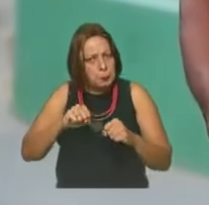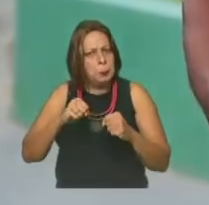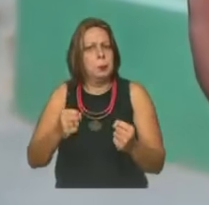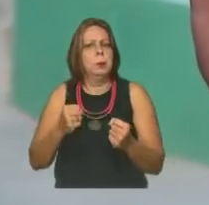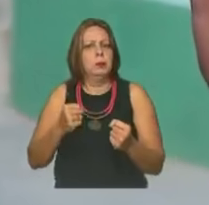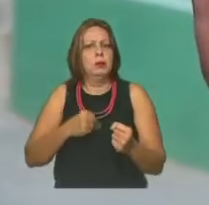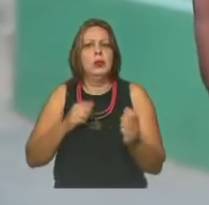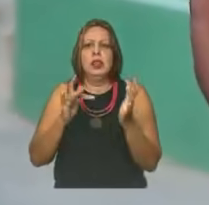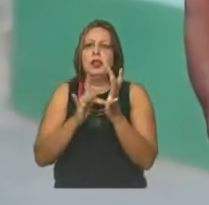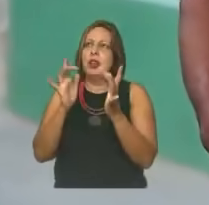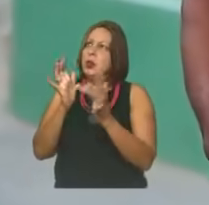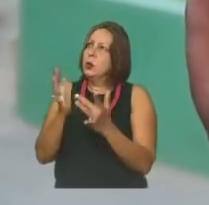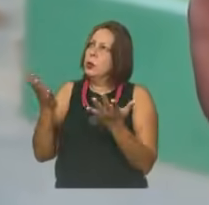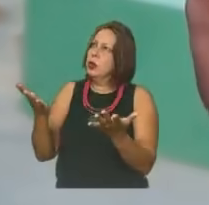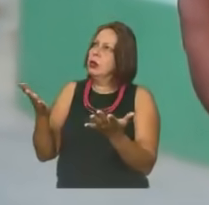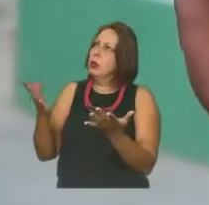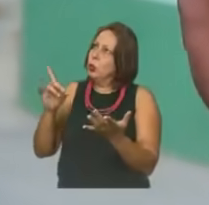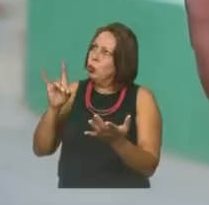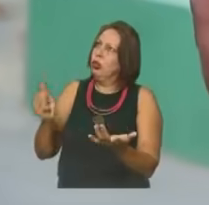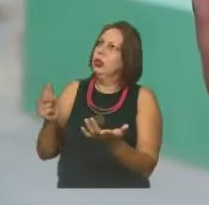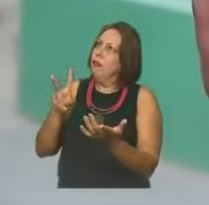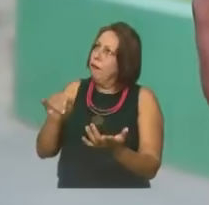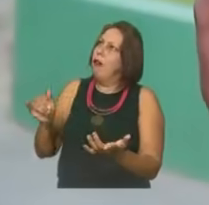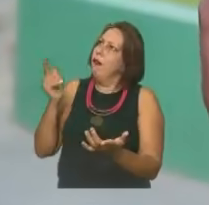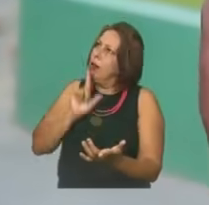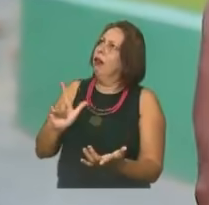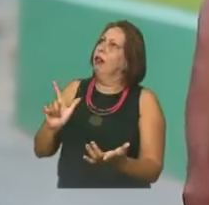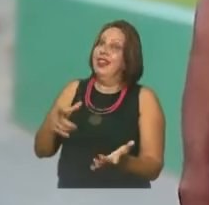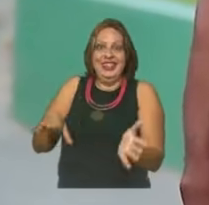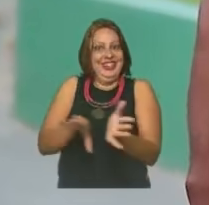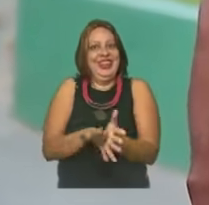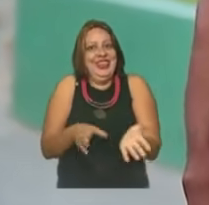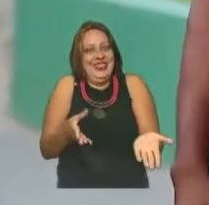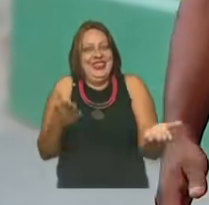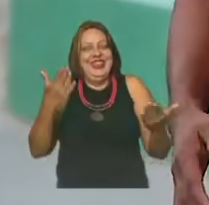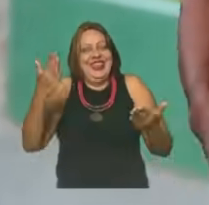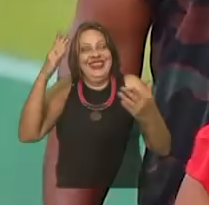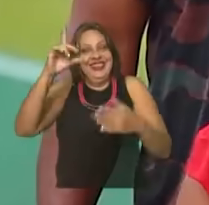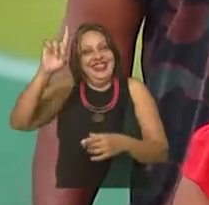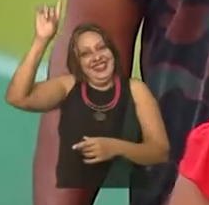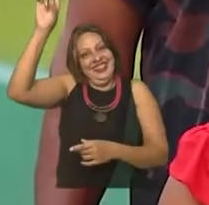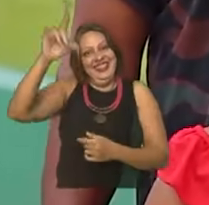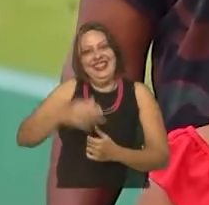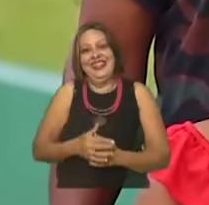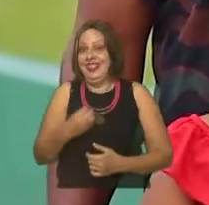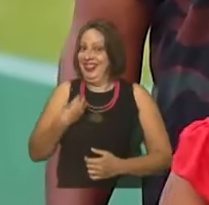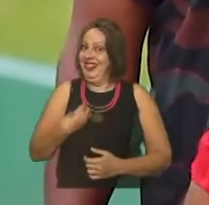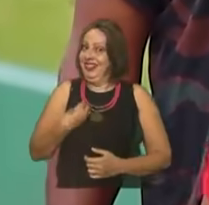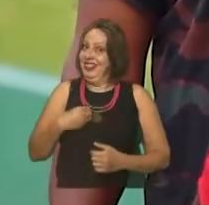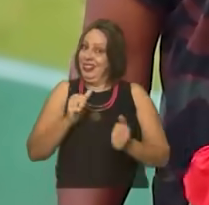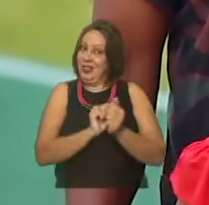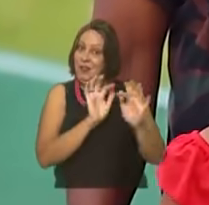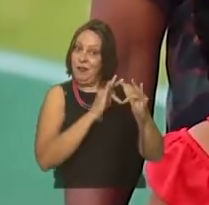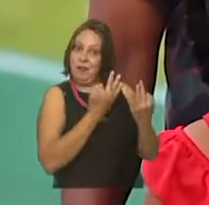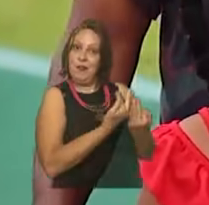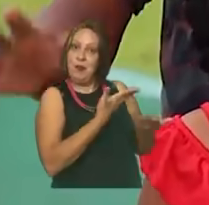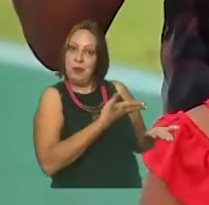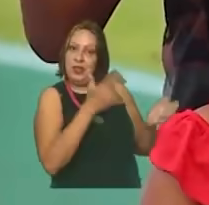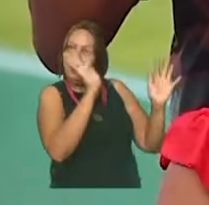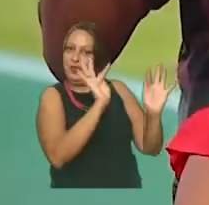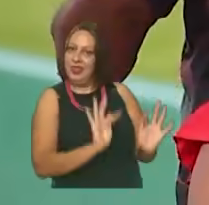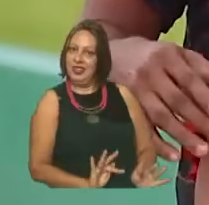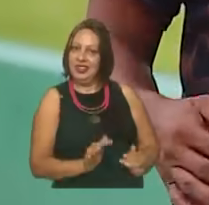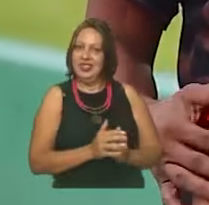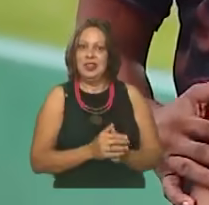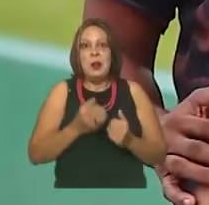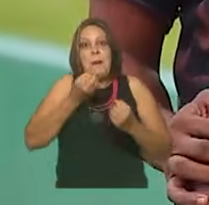disse, Jesus, um dia vai chegar a minha vez. E chegou, graças a Deus. Estou aqui junto com minha família, feliz da vida